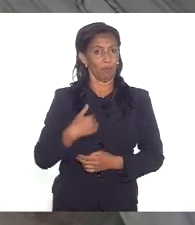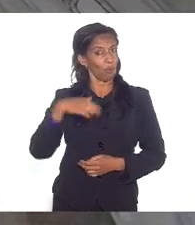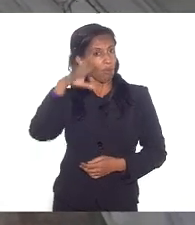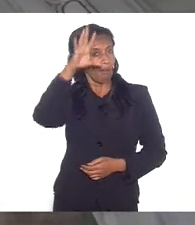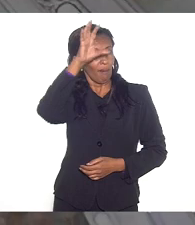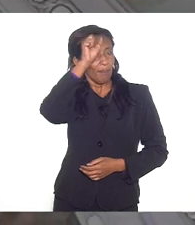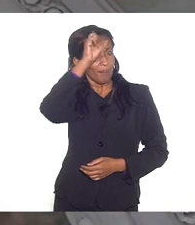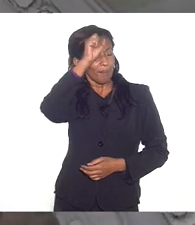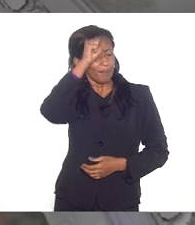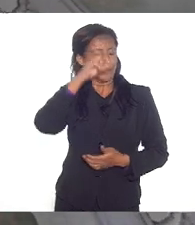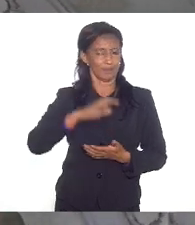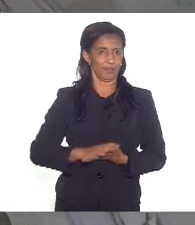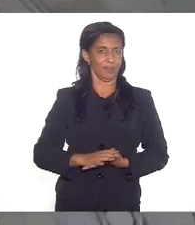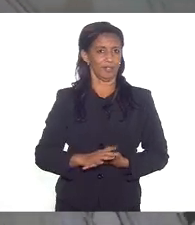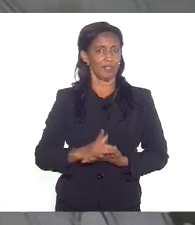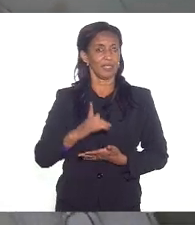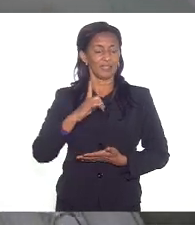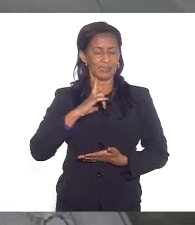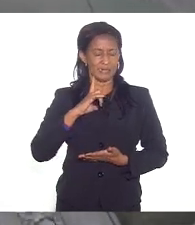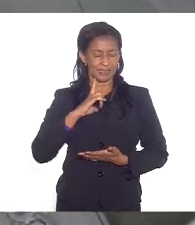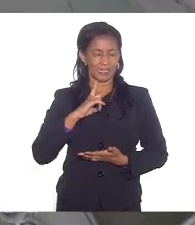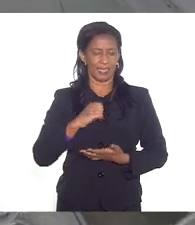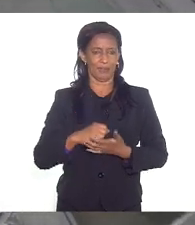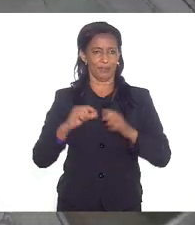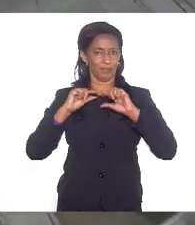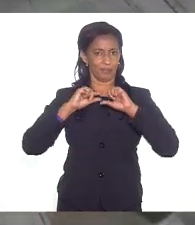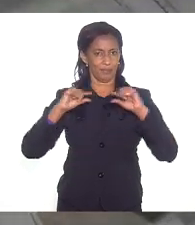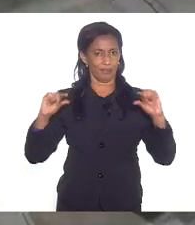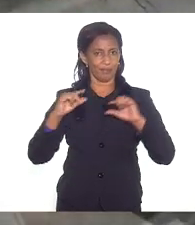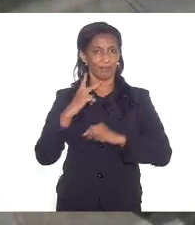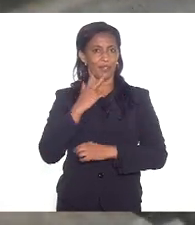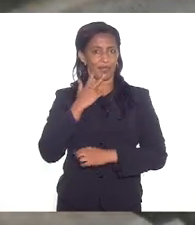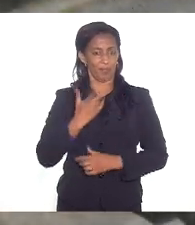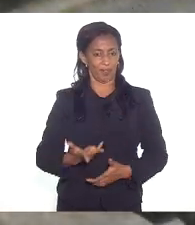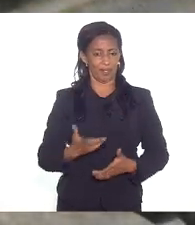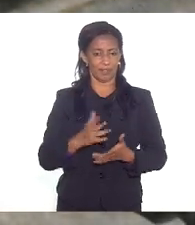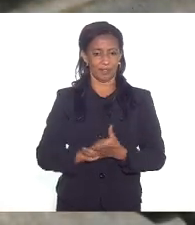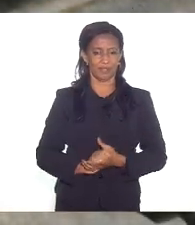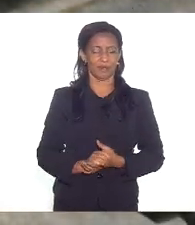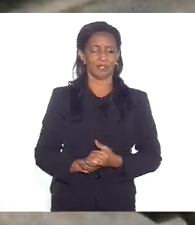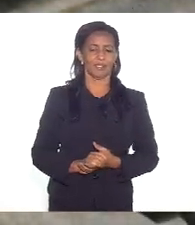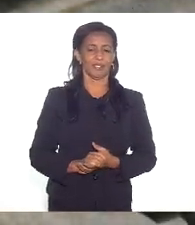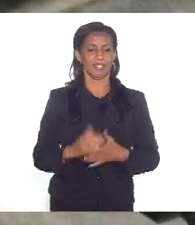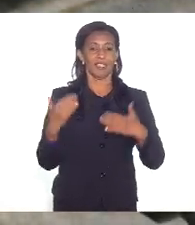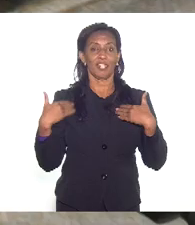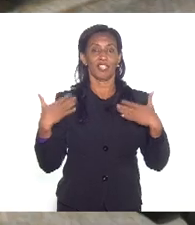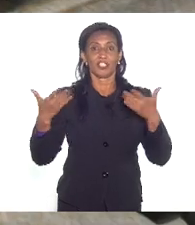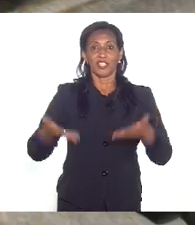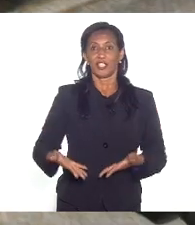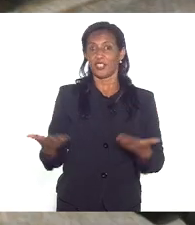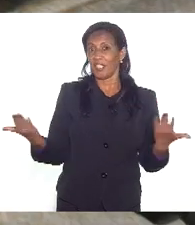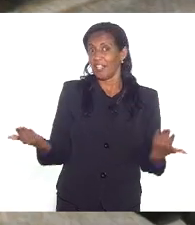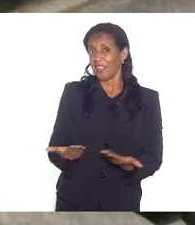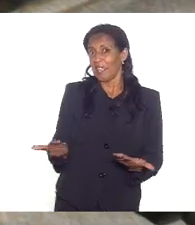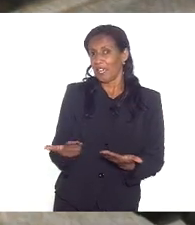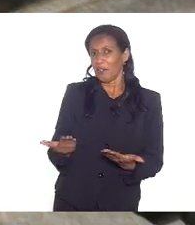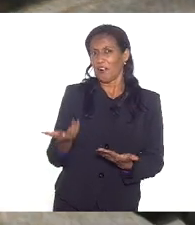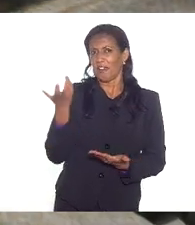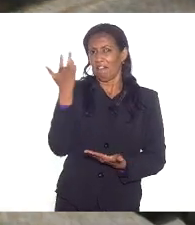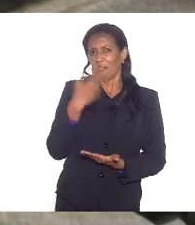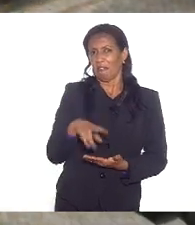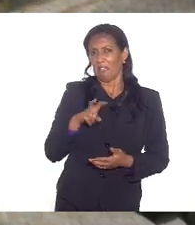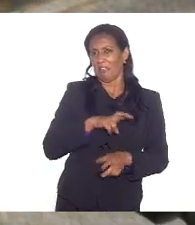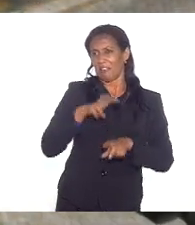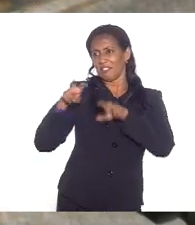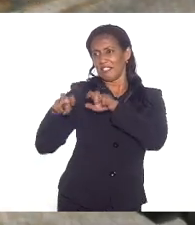aprendendo já tem onde tem um ditado que é falado né que cheguei agora e não quero sentar na